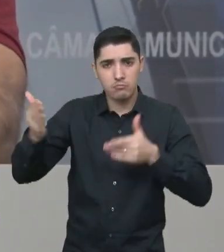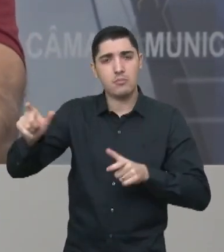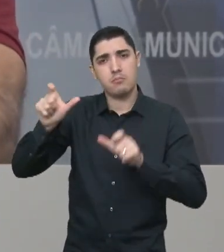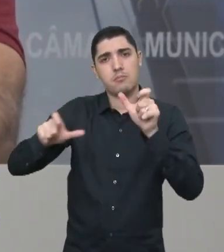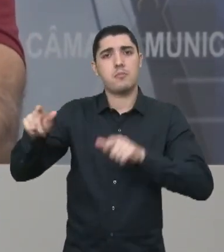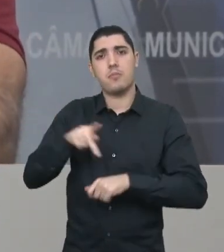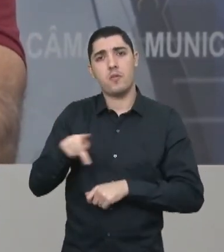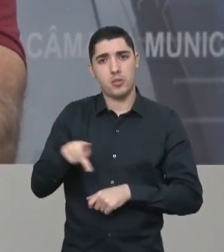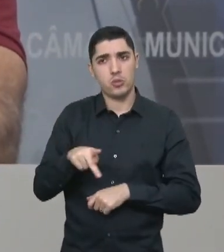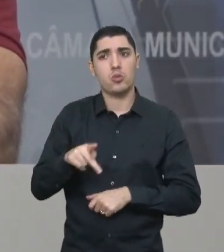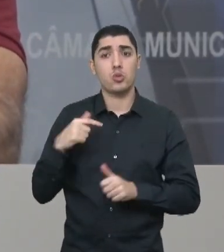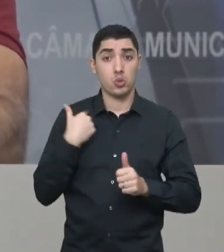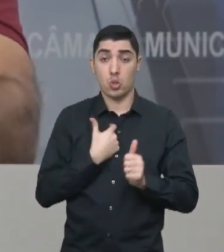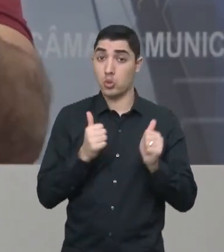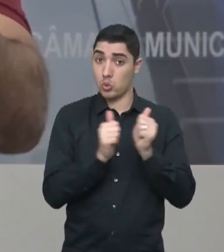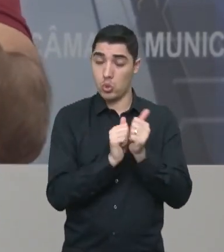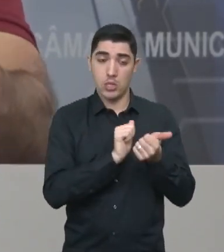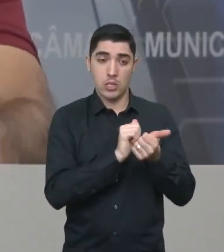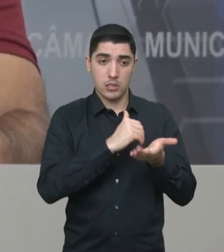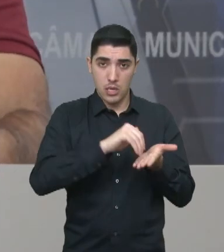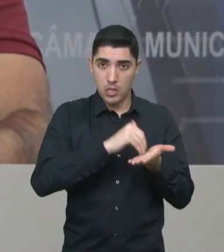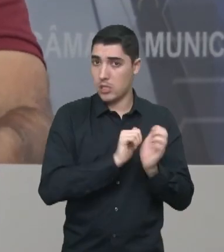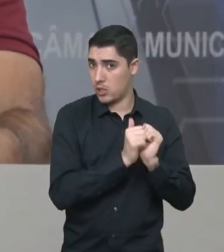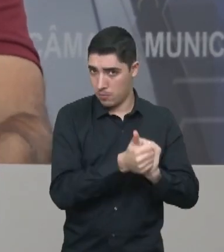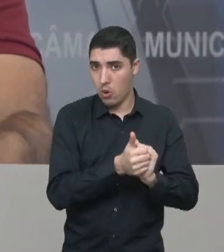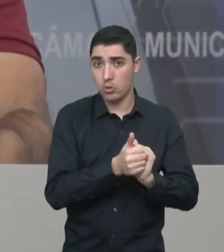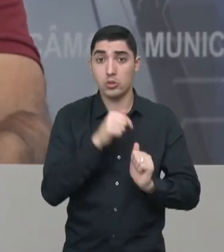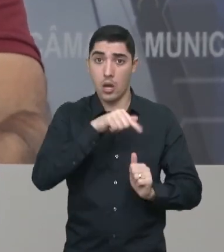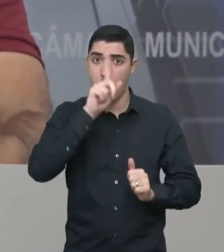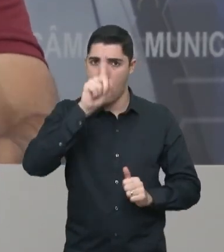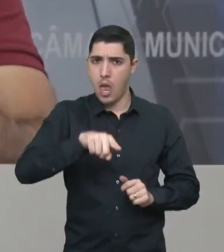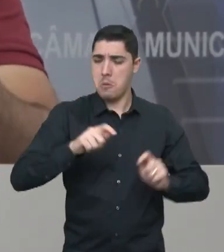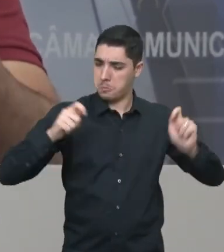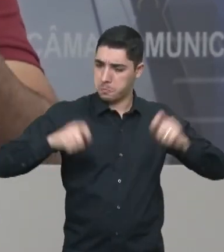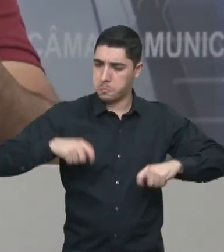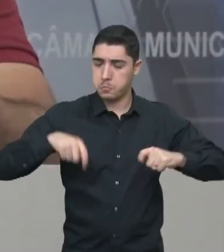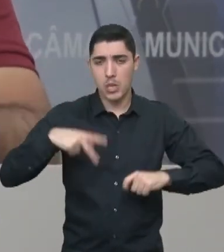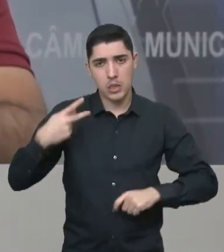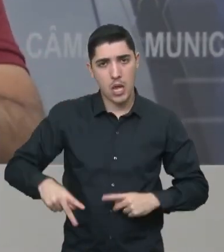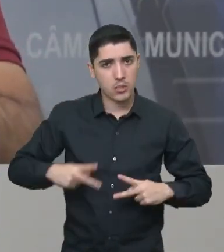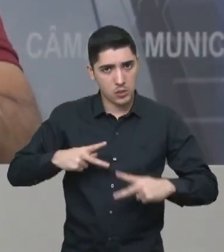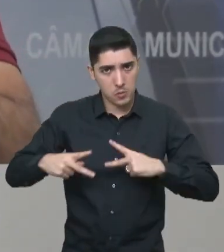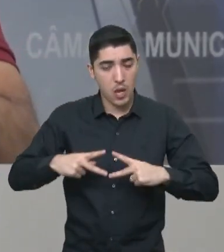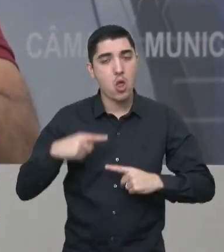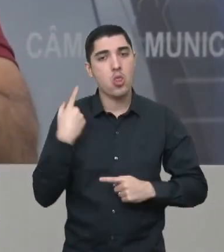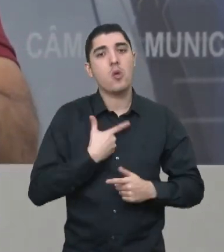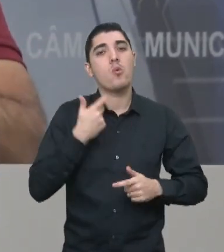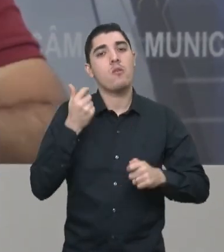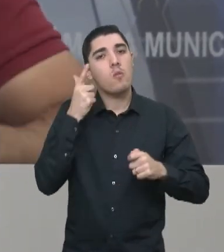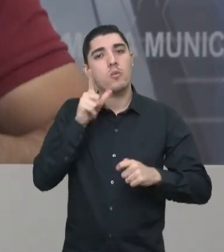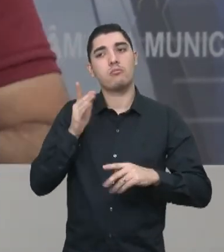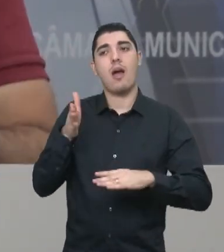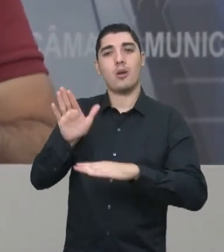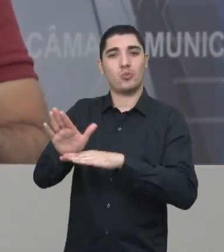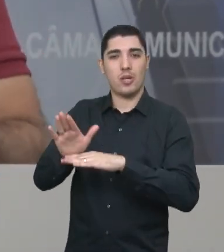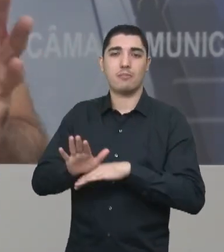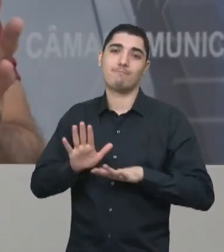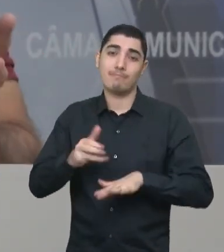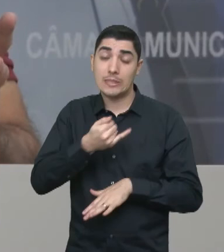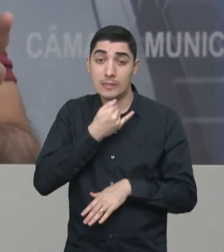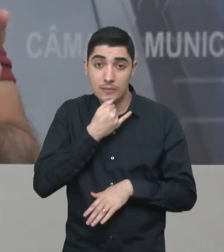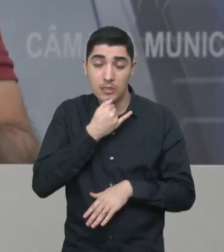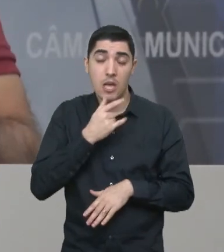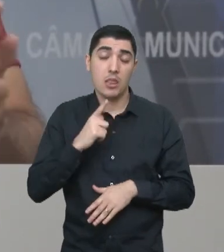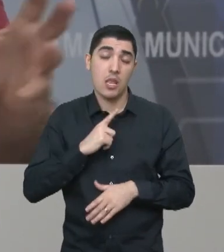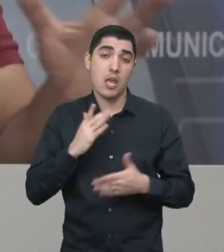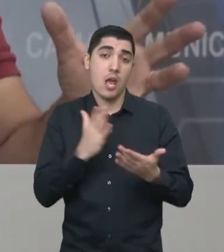estaremos lá com a Secretaria de Esporte, o órgão competente da nossa cidade, para a gente poder contribuir, né? Infelizmente, tem alguns